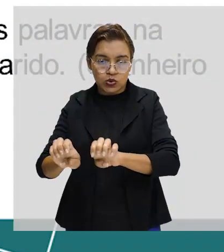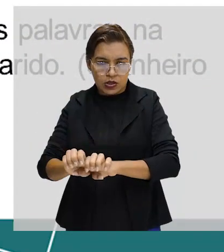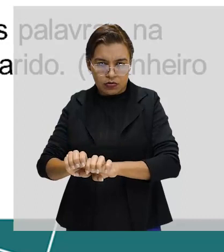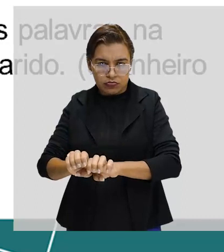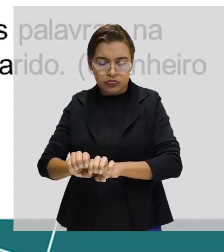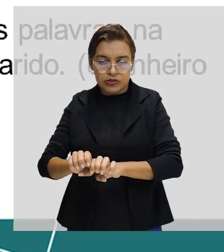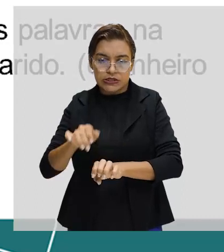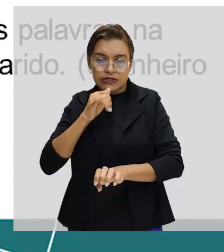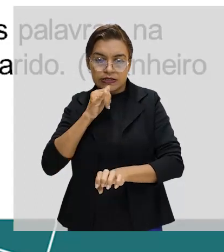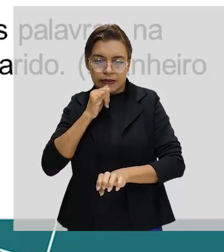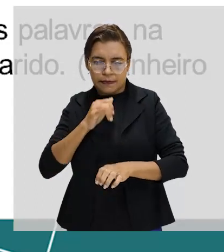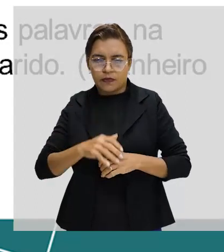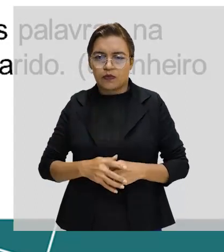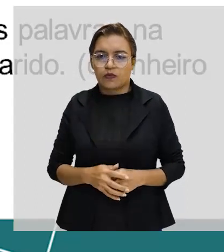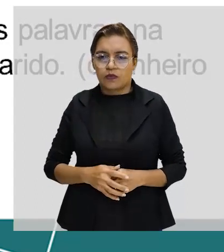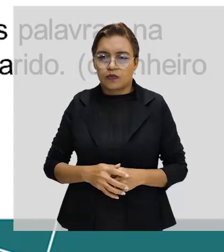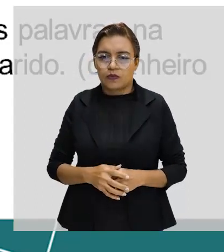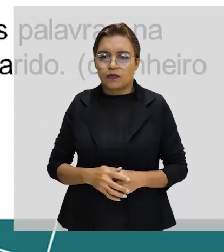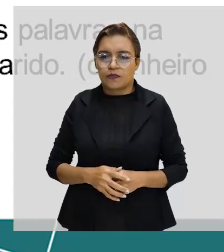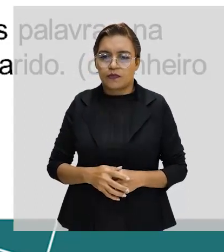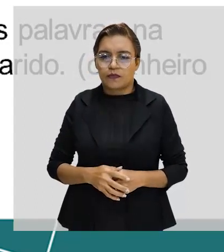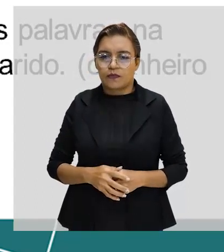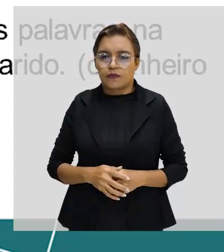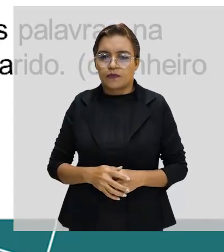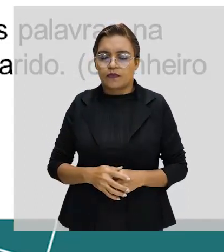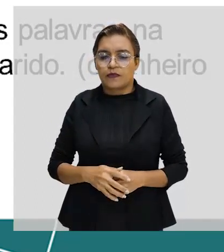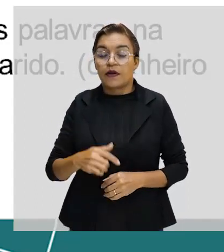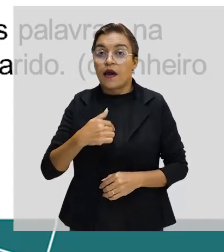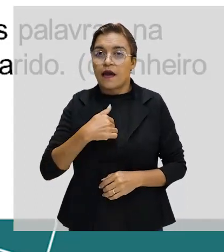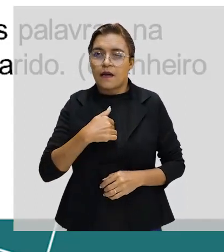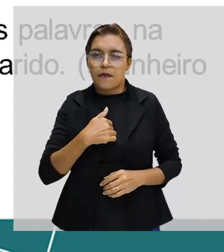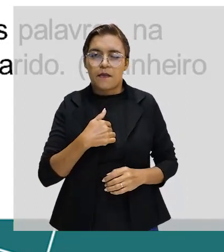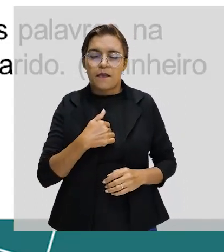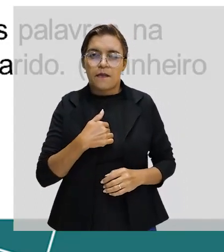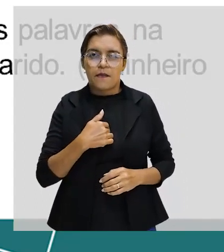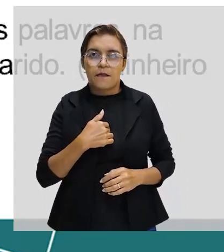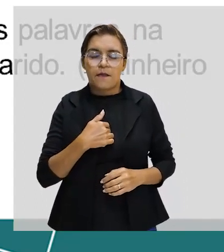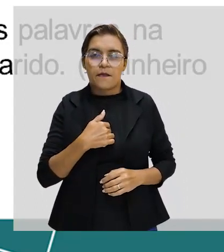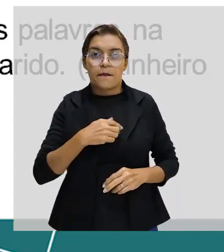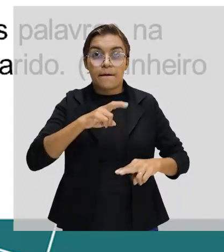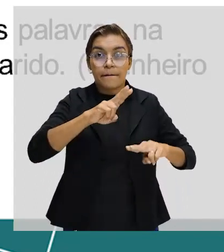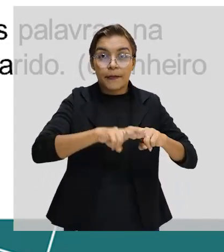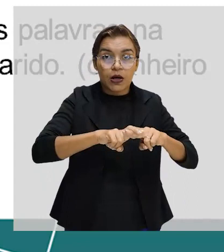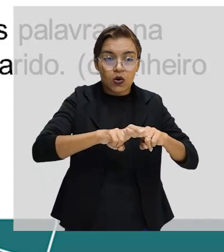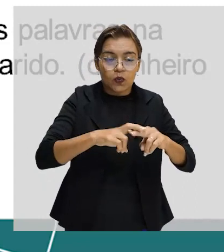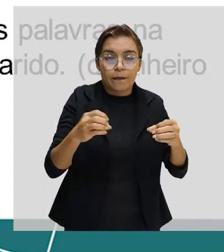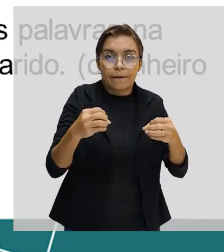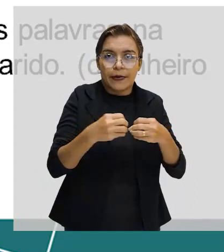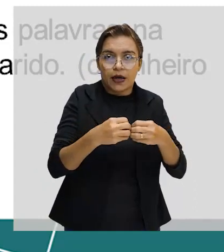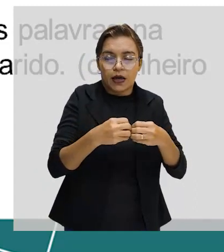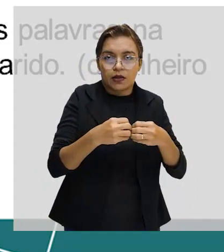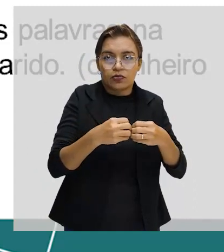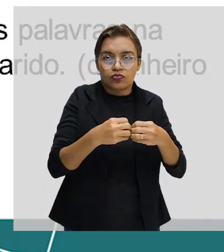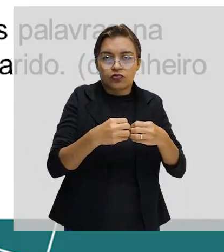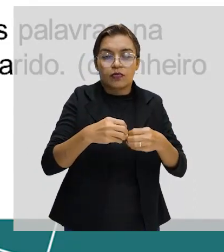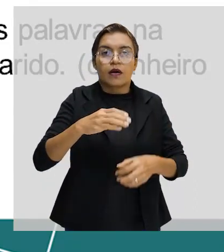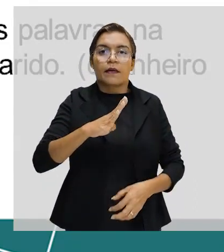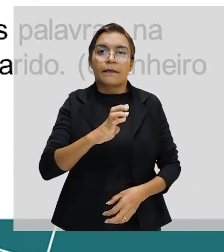é lexical. Exemplo, estava perto do banco. Banco da praça ou instituição